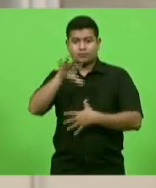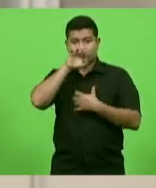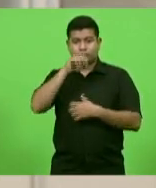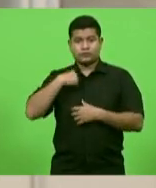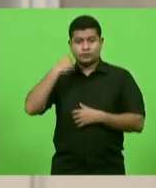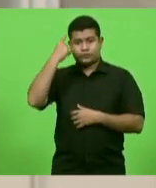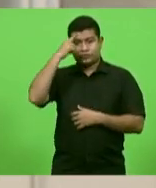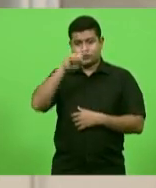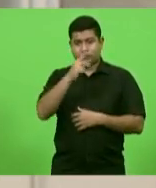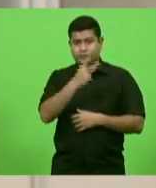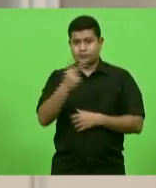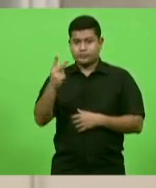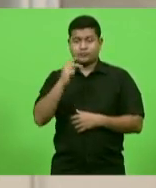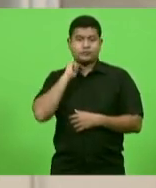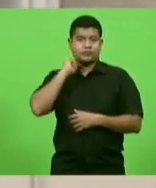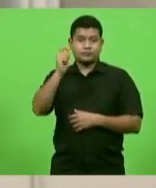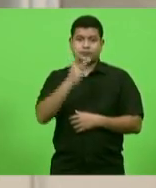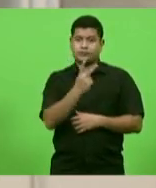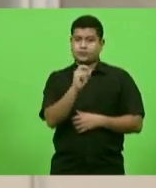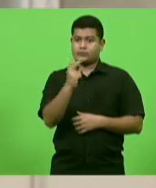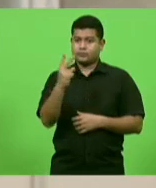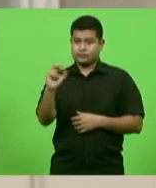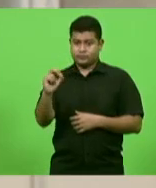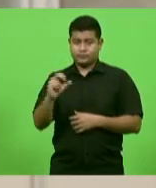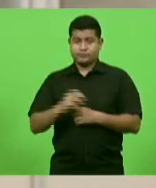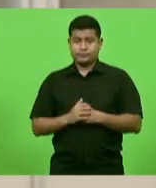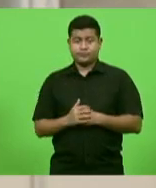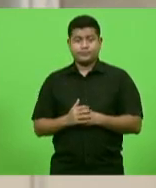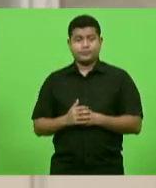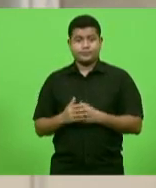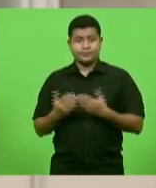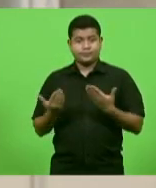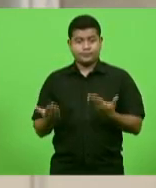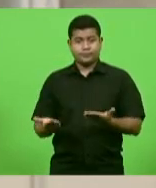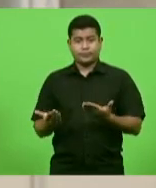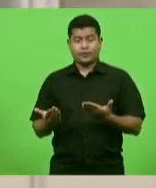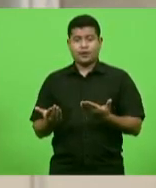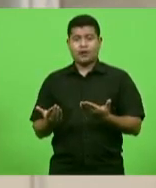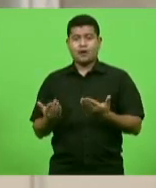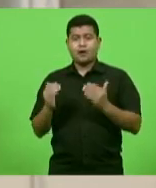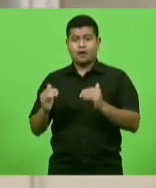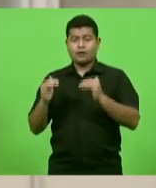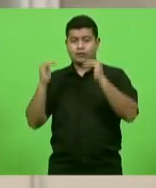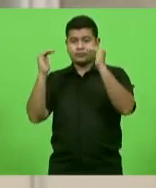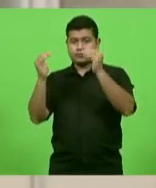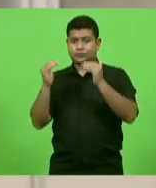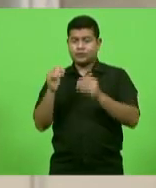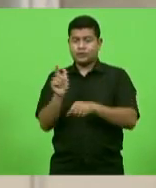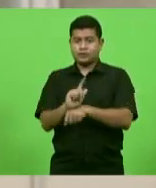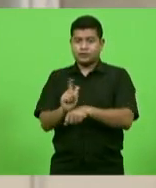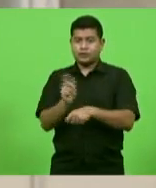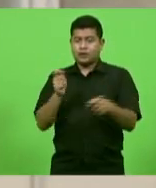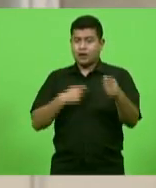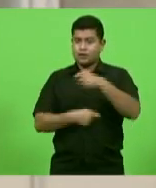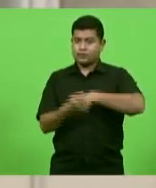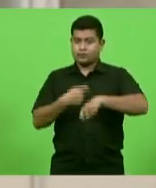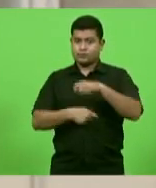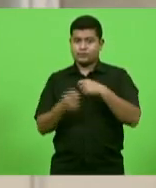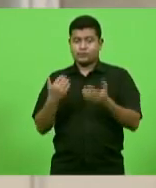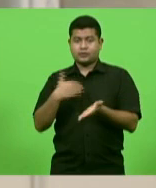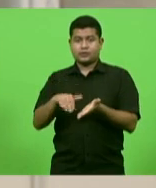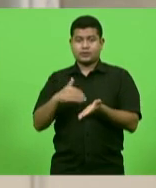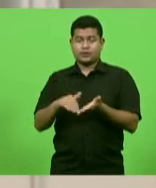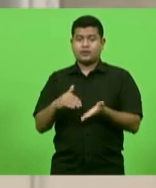vinte e dois de abril de 2020 o efeito a superintendente de gestão administrativa da